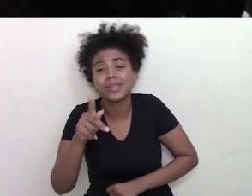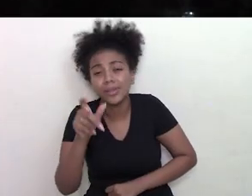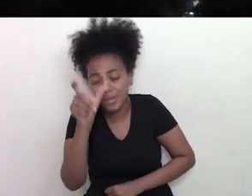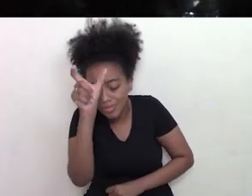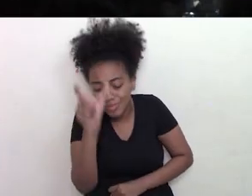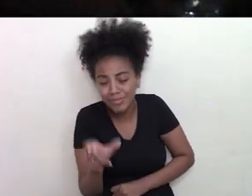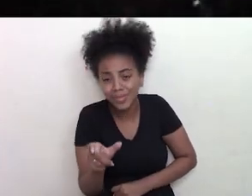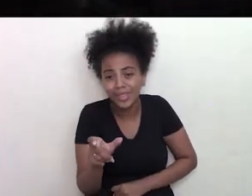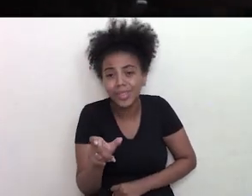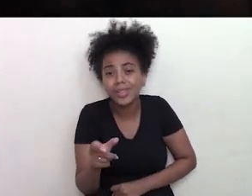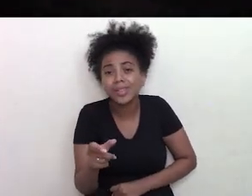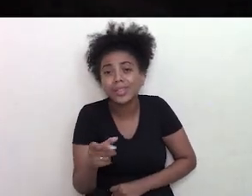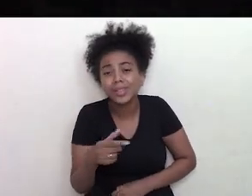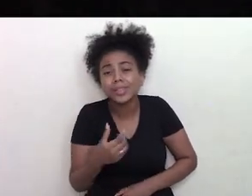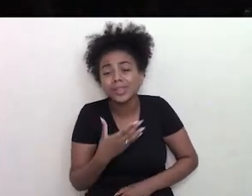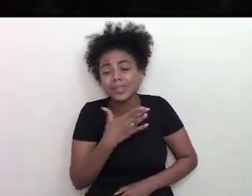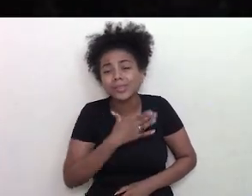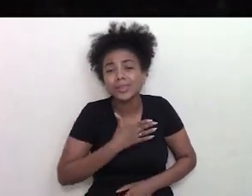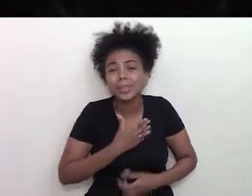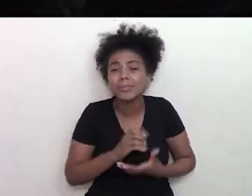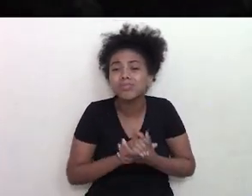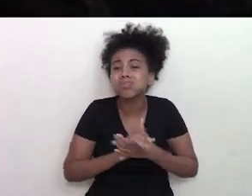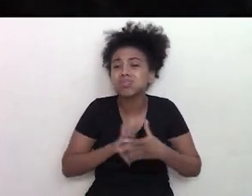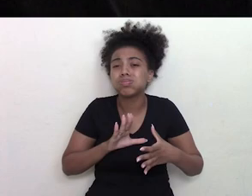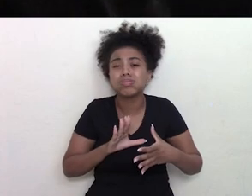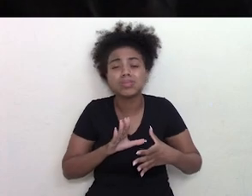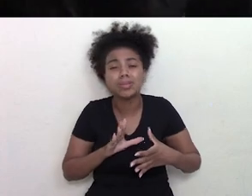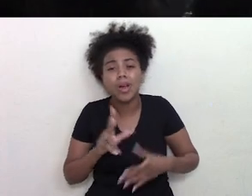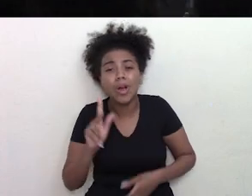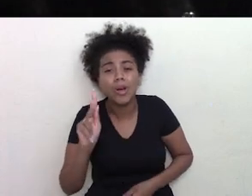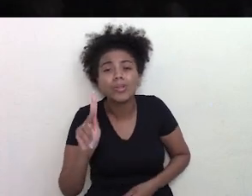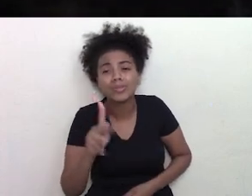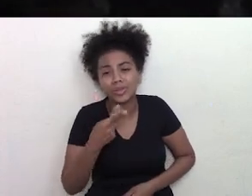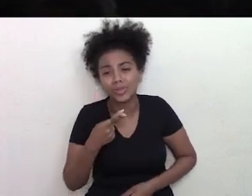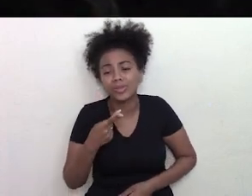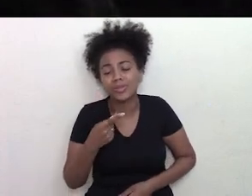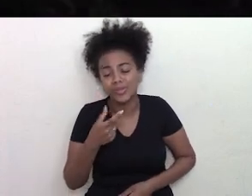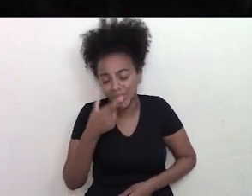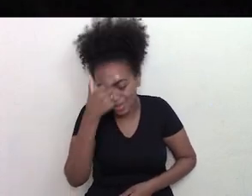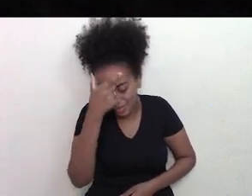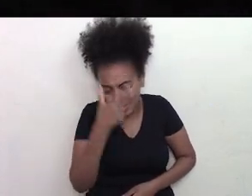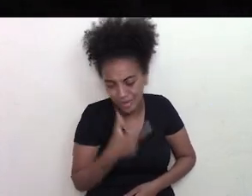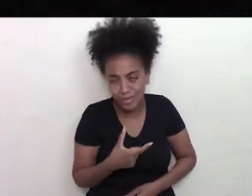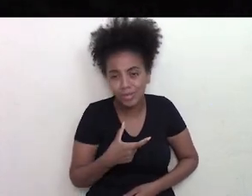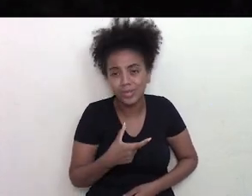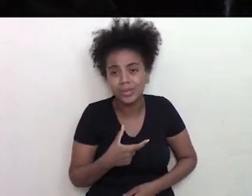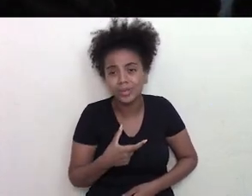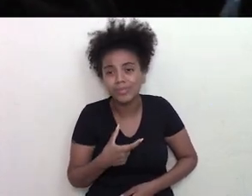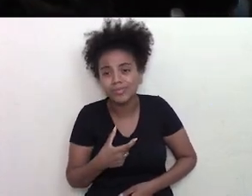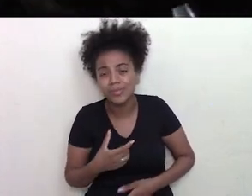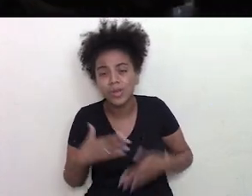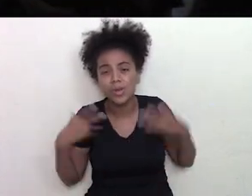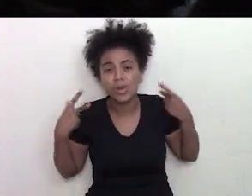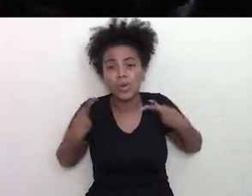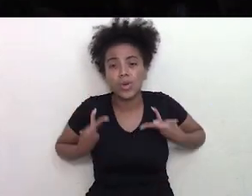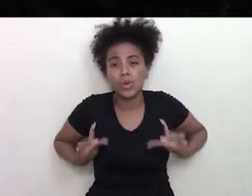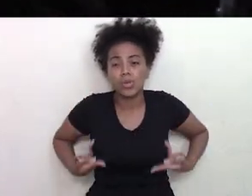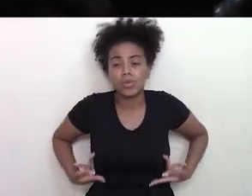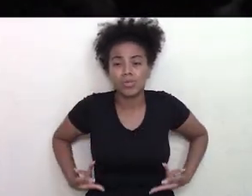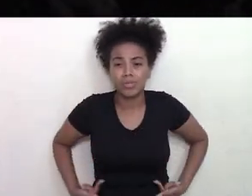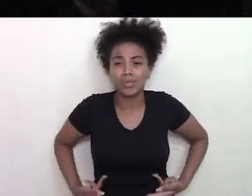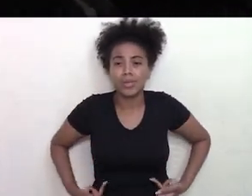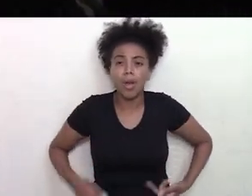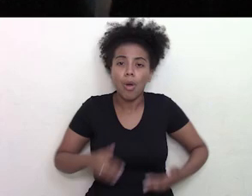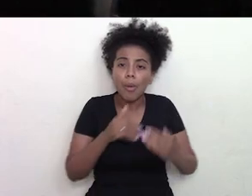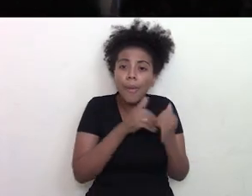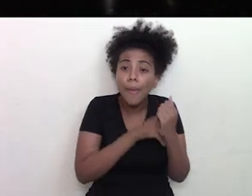o que você perdeu em mim. Não diz pra ele o que quer dizer pra mim. Só o meu corpo sabe os segredos